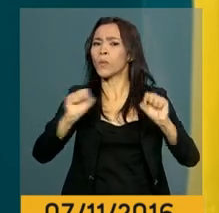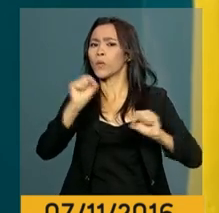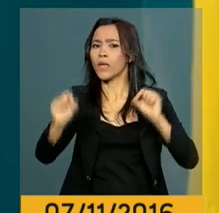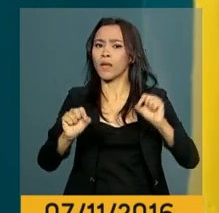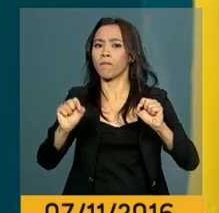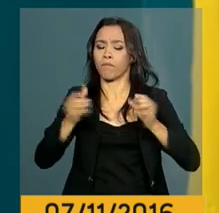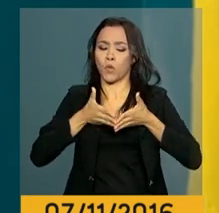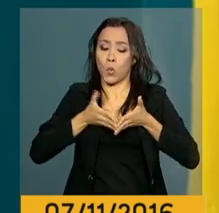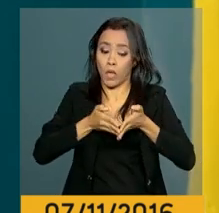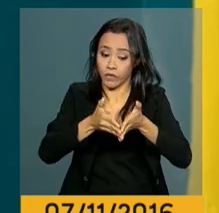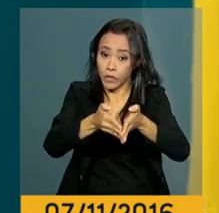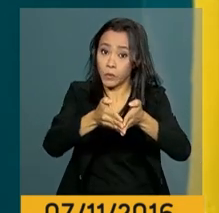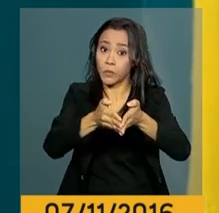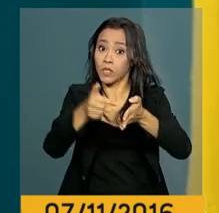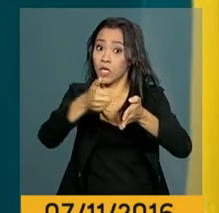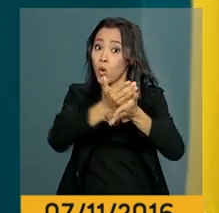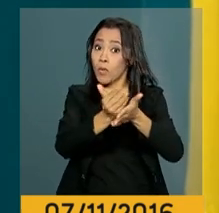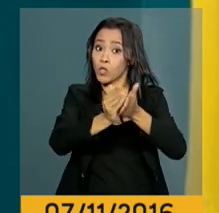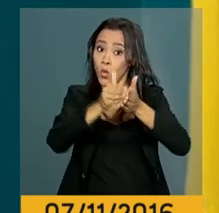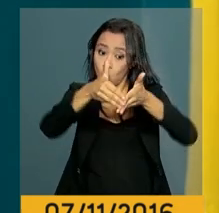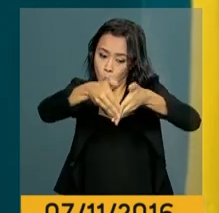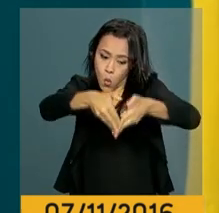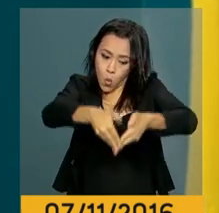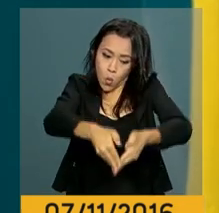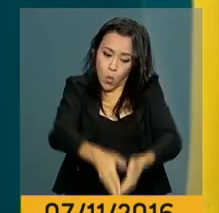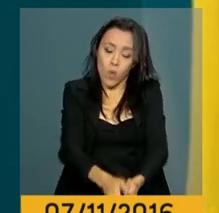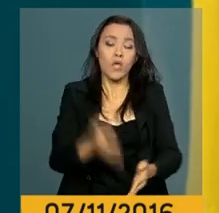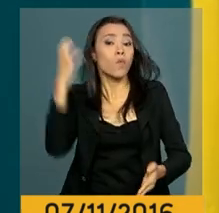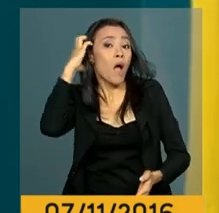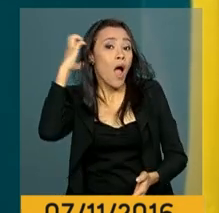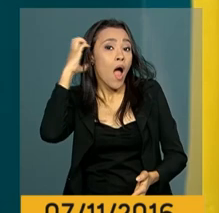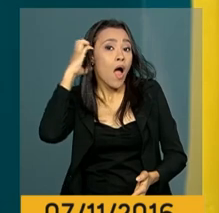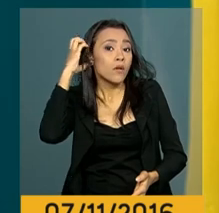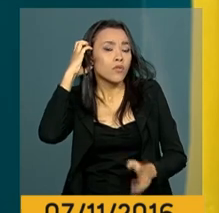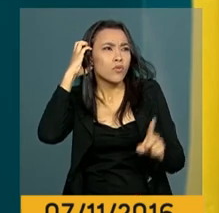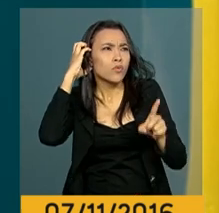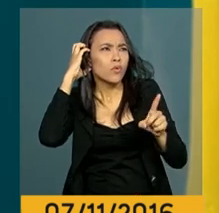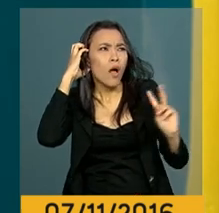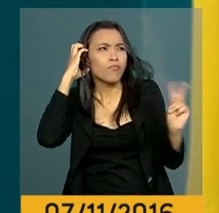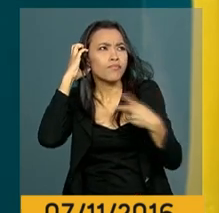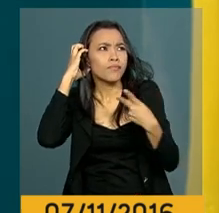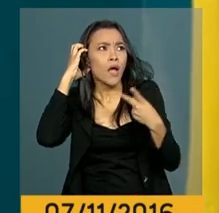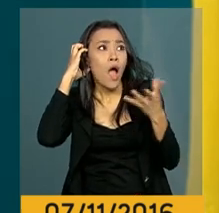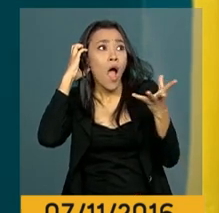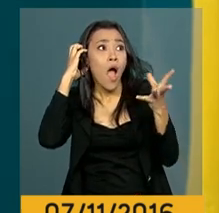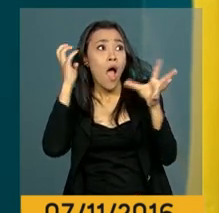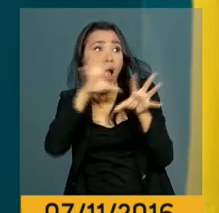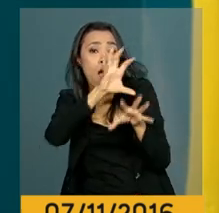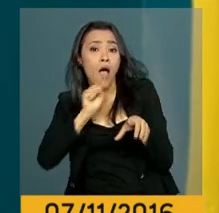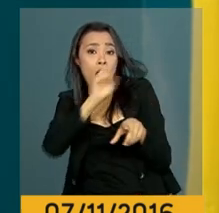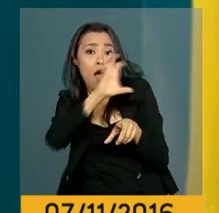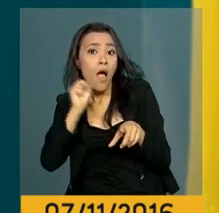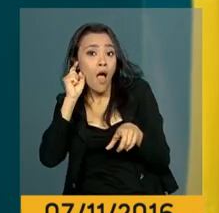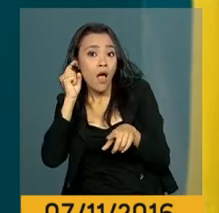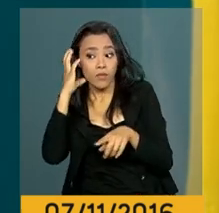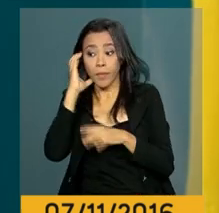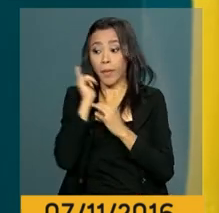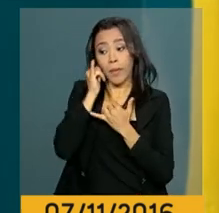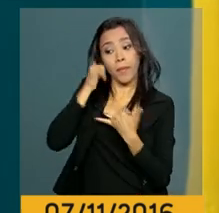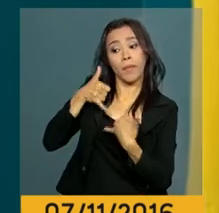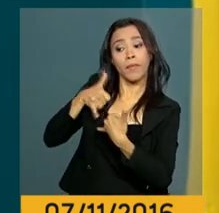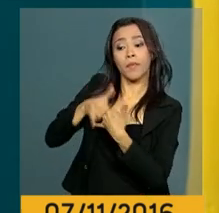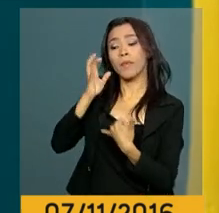um navio que começou a afundar e um radioamador capta uma mensagem. E ao captar uma mensagem, ele se comunica